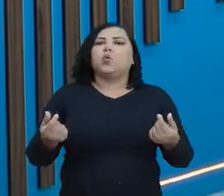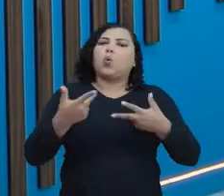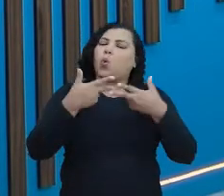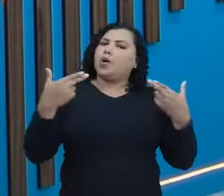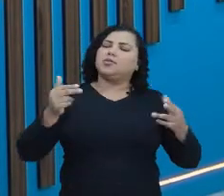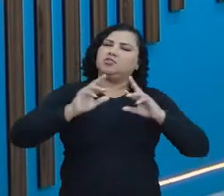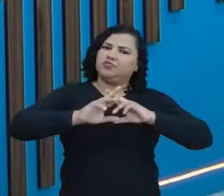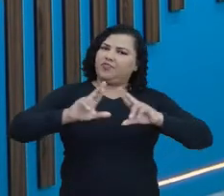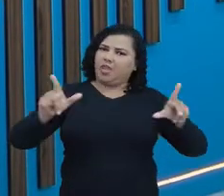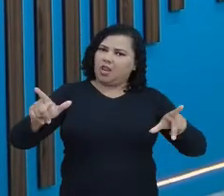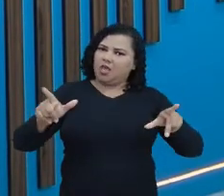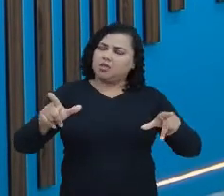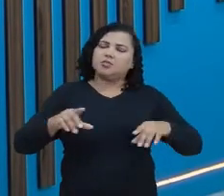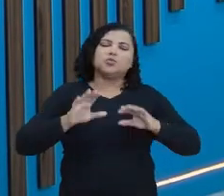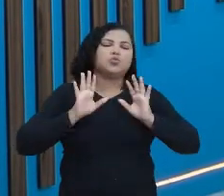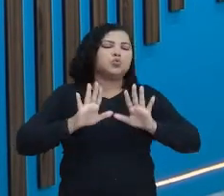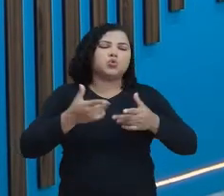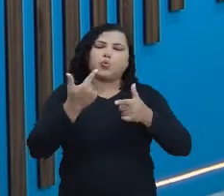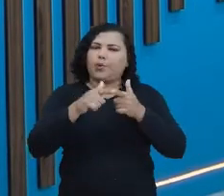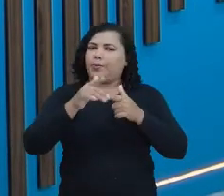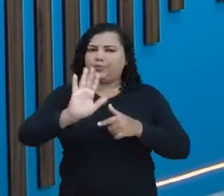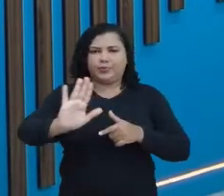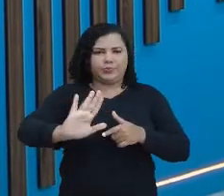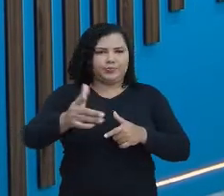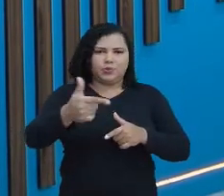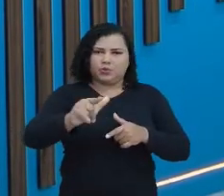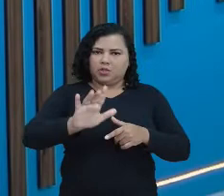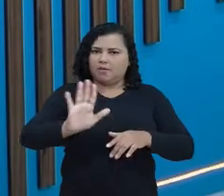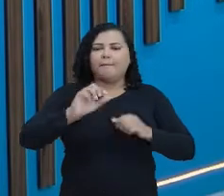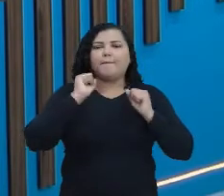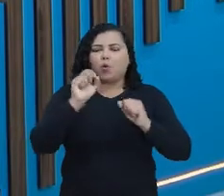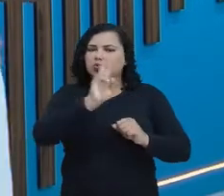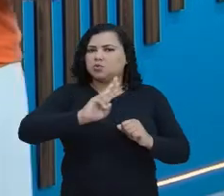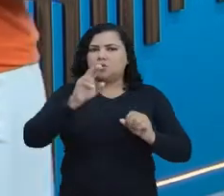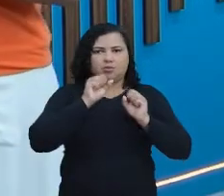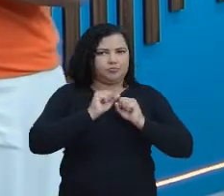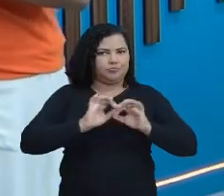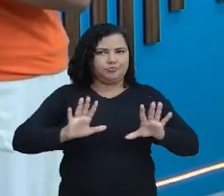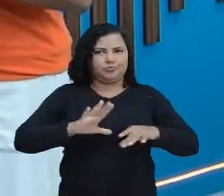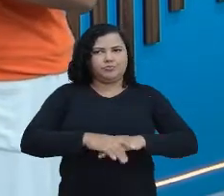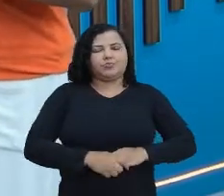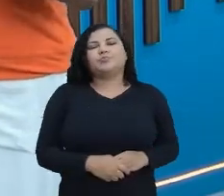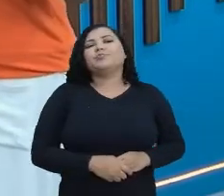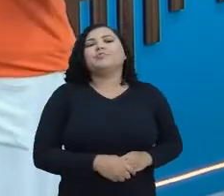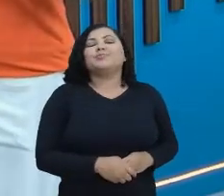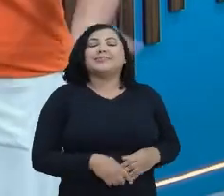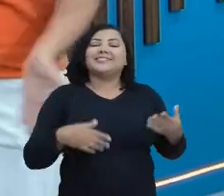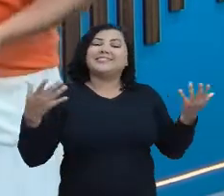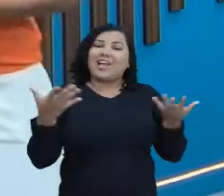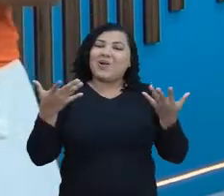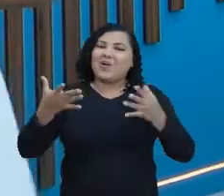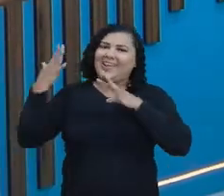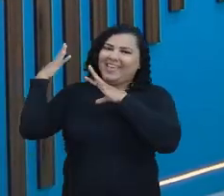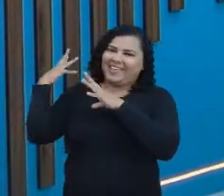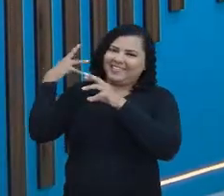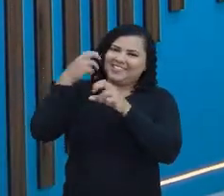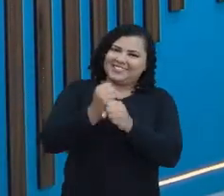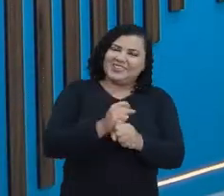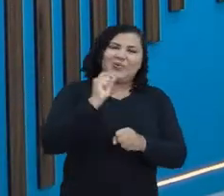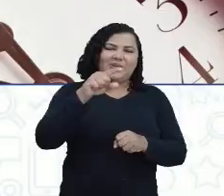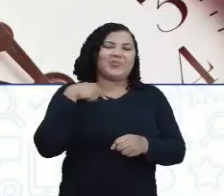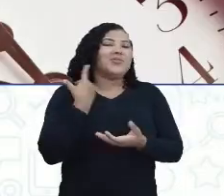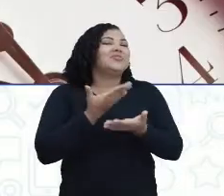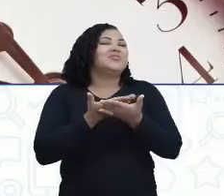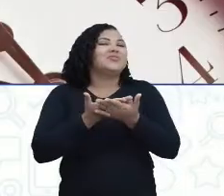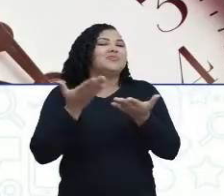coisas diferentes do habitual, não tem problema, vocês podem continuar usando tranquilamente. E aí, revisando, o que foi que a gente viu